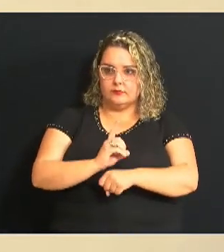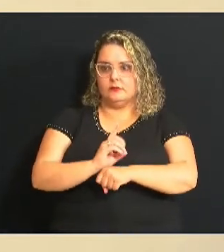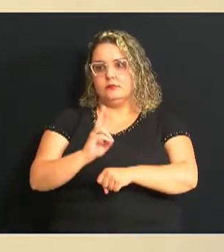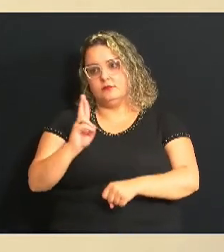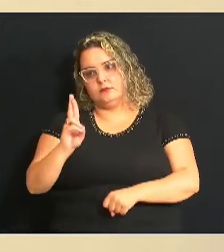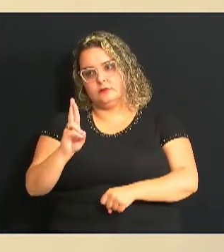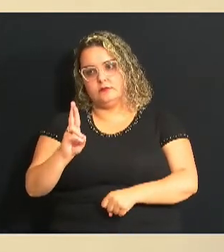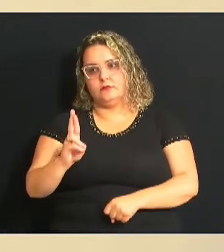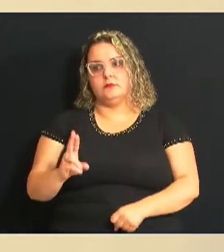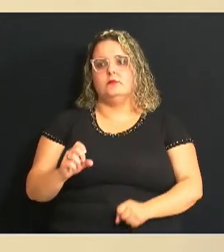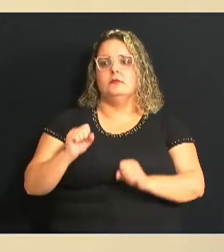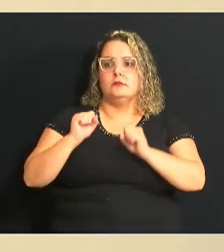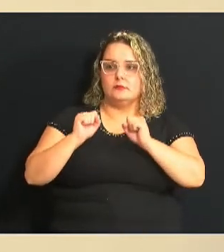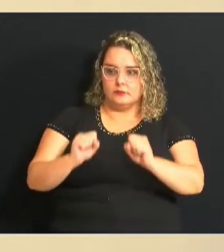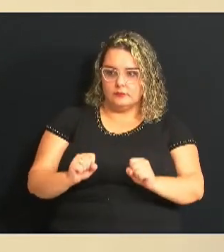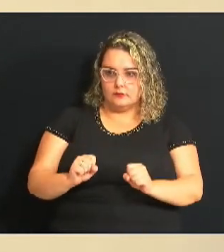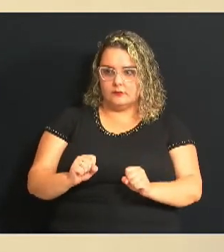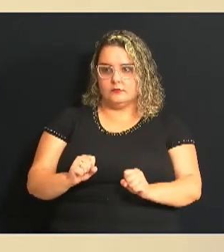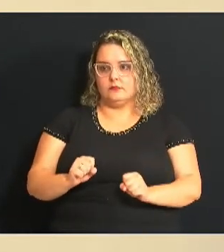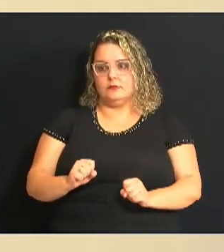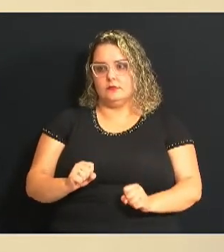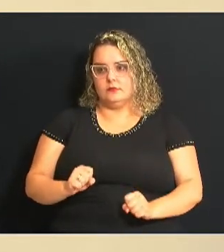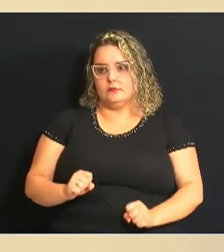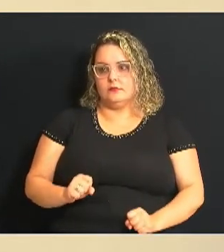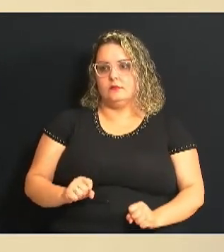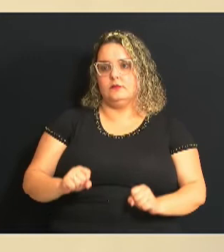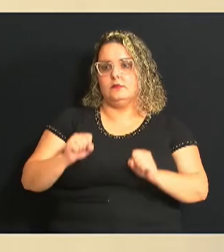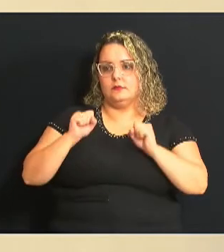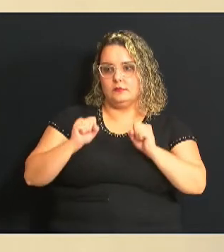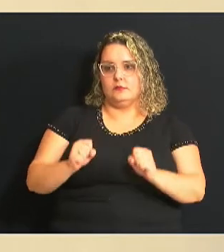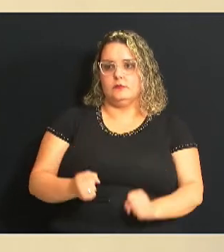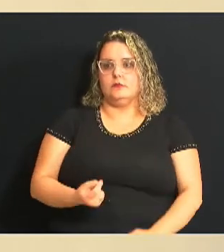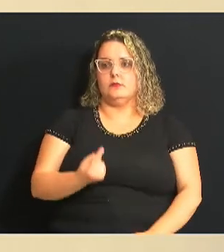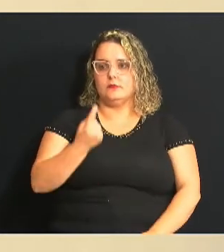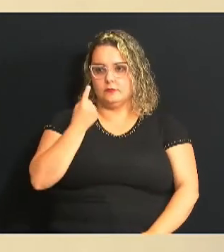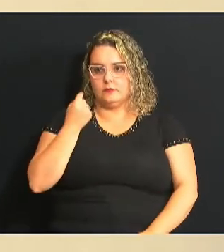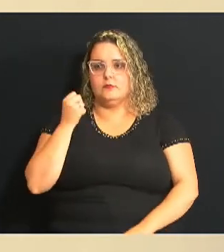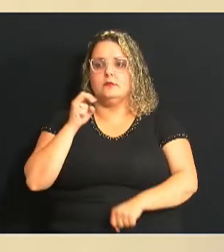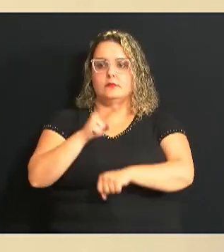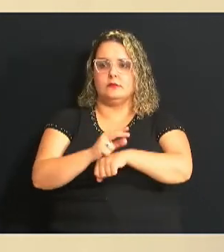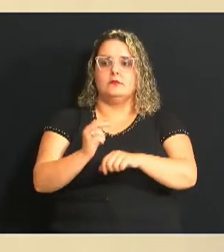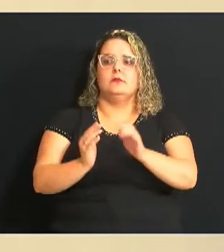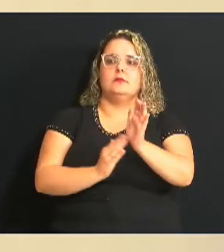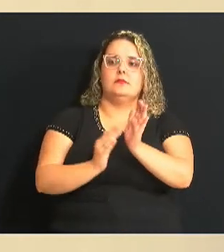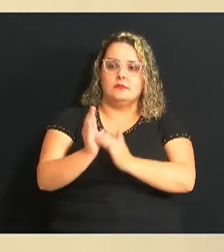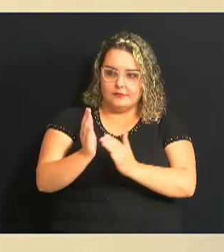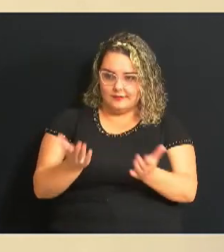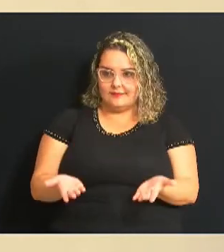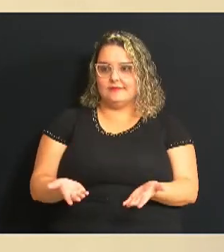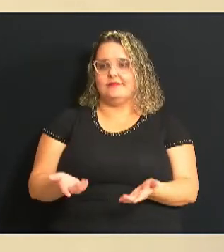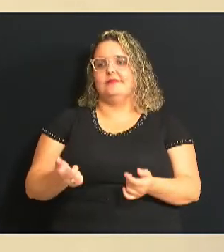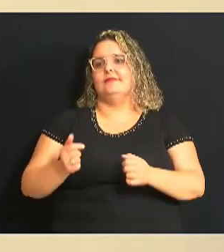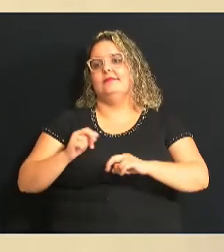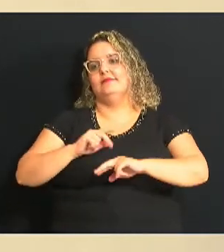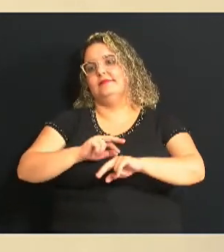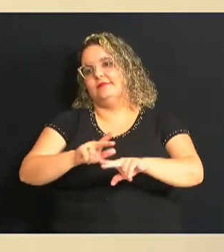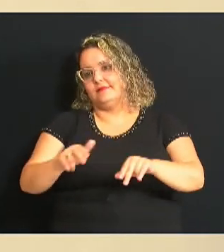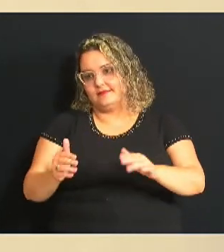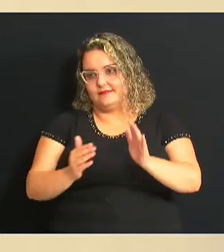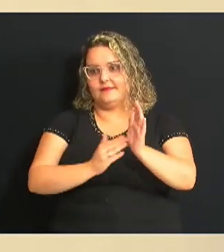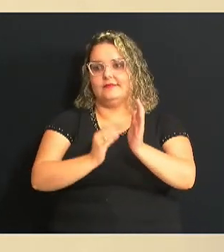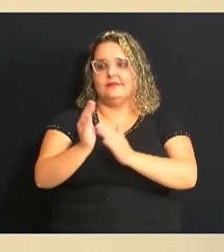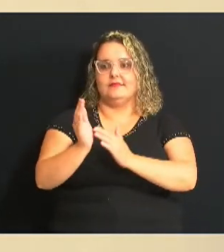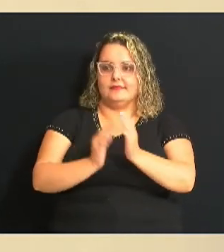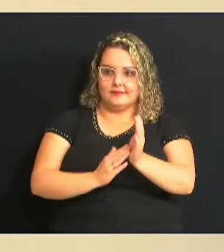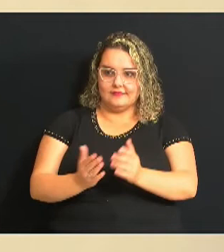para que a gente possa pleitear uma vaga via concurso. Então, são vários concursos, né,